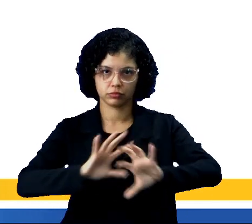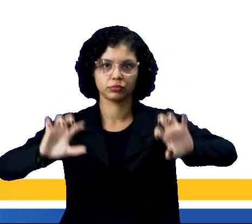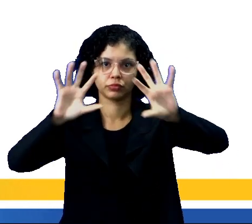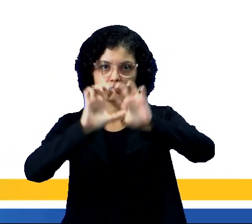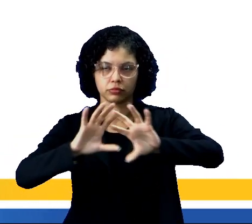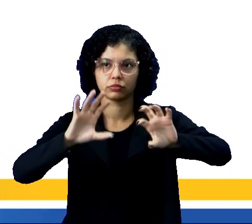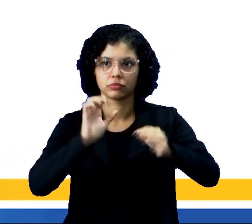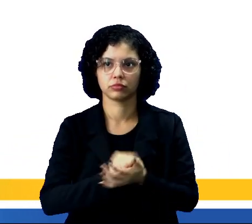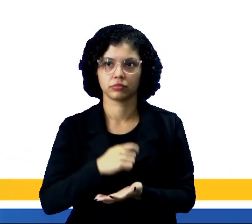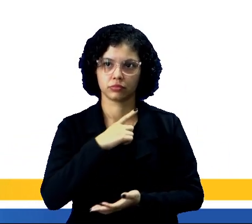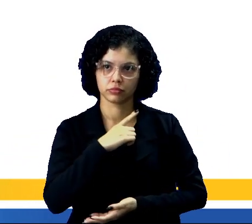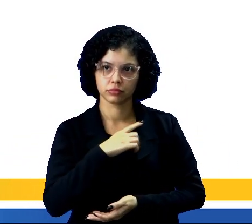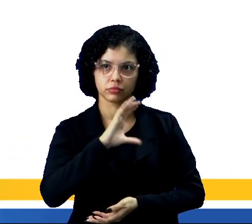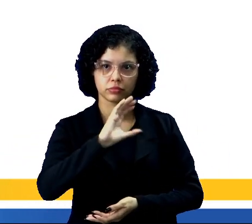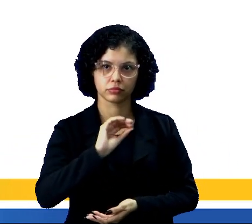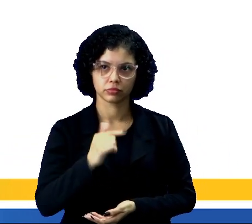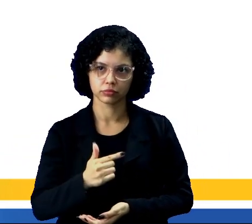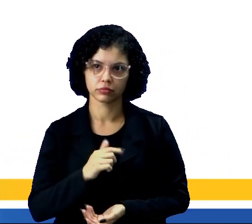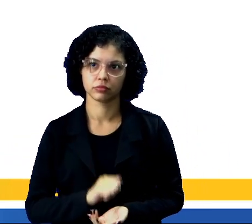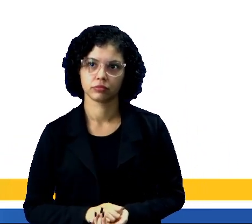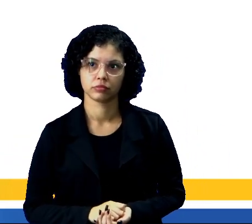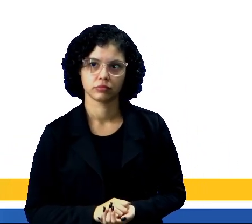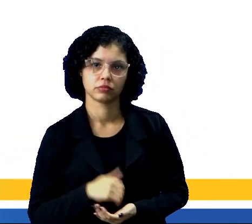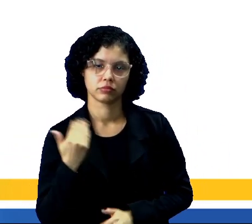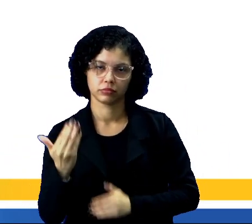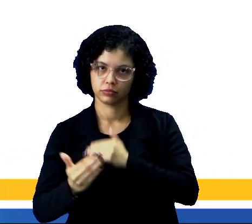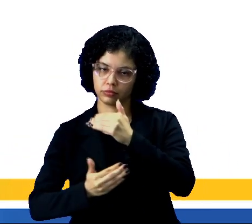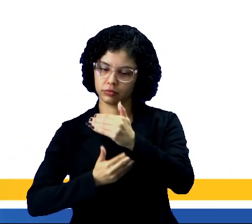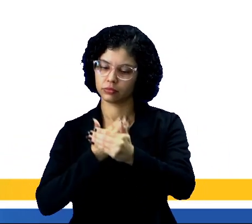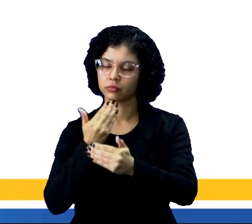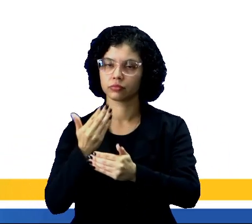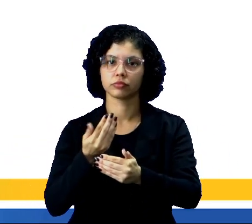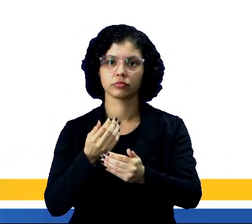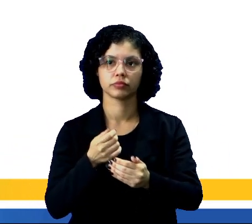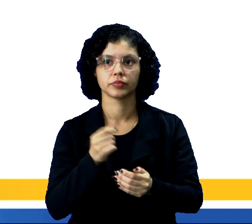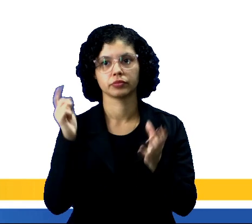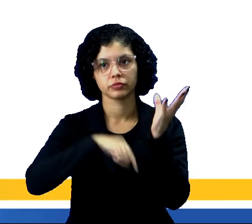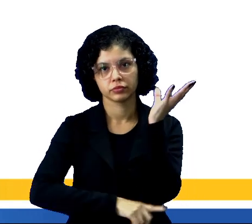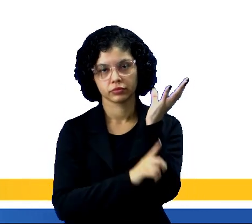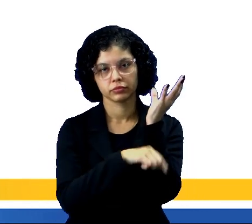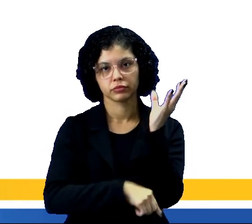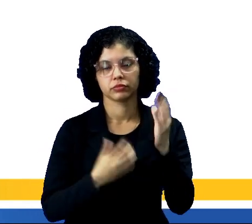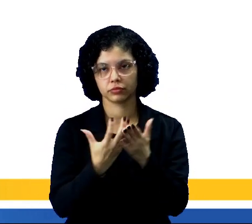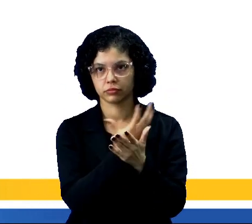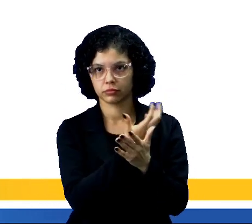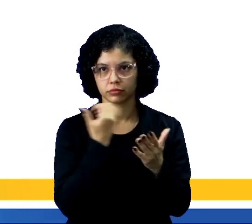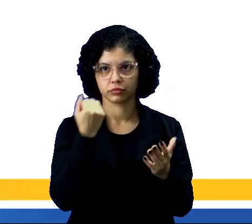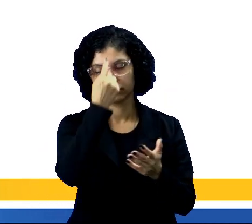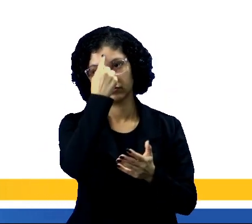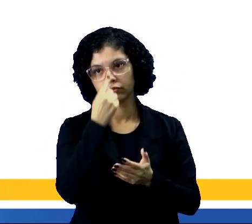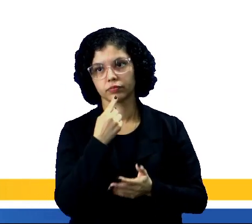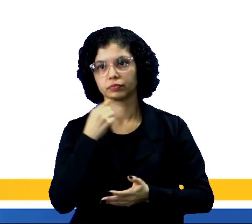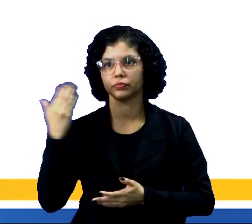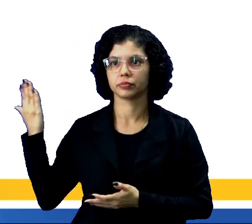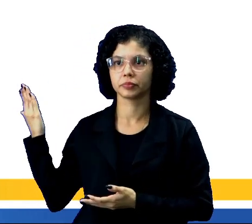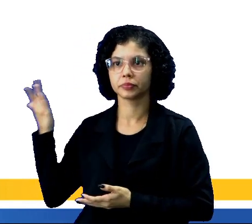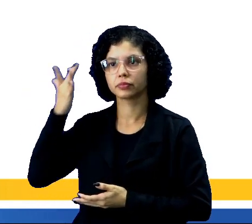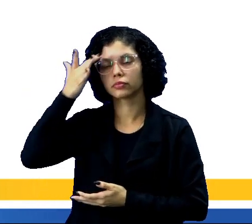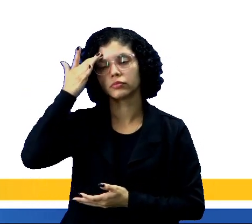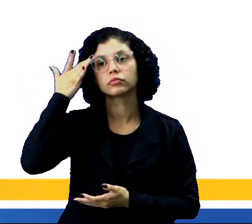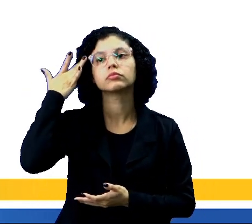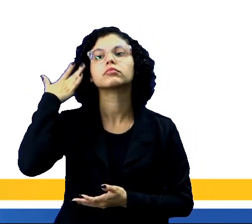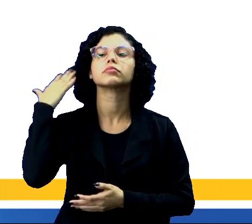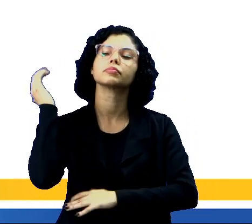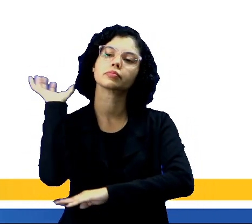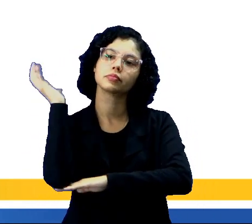carbônico ele está na atmosfera, no processo de fotossíntese ele é retirado, como vocês estão vendo aí na figura, ele é retirado